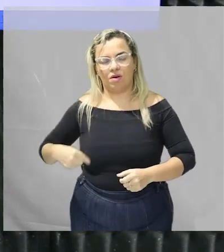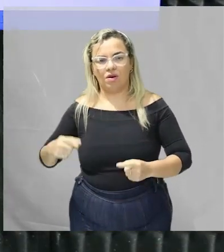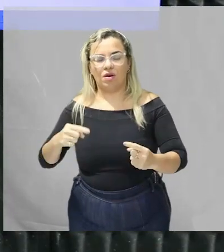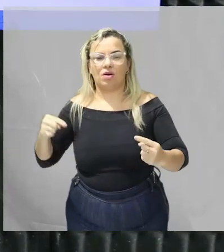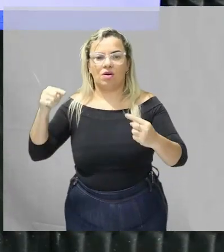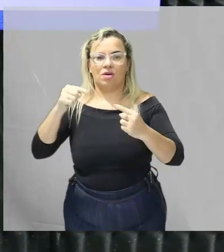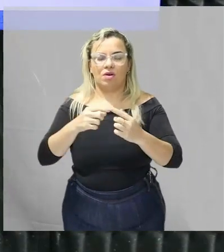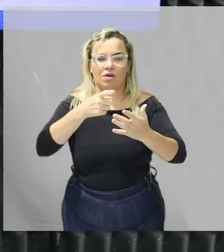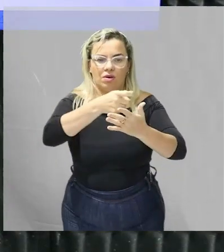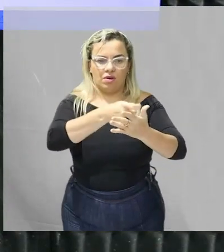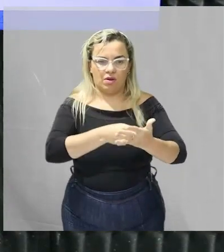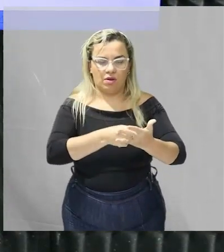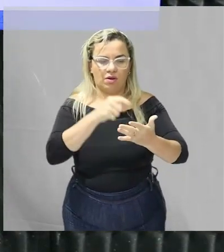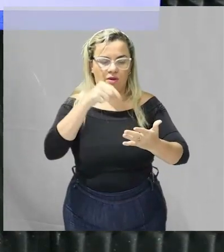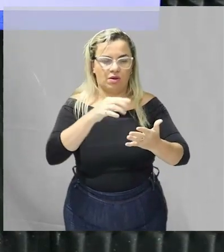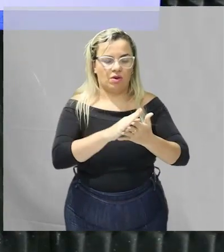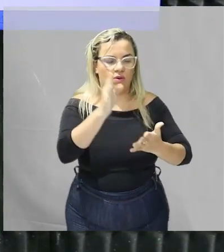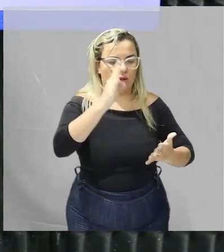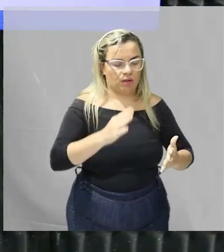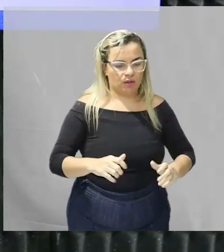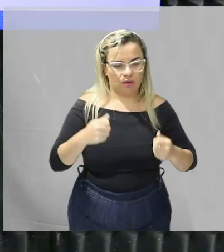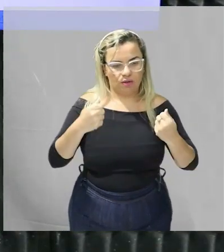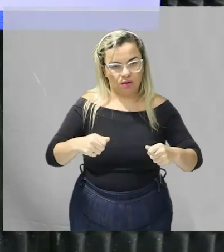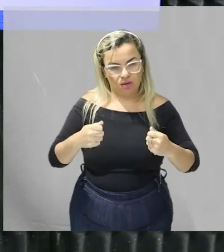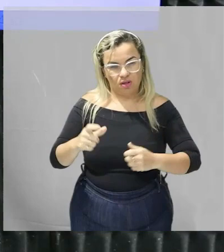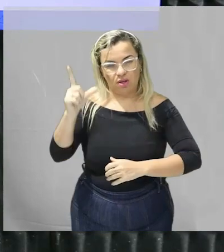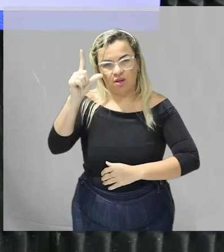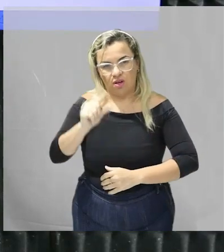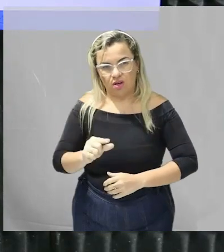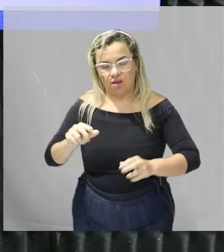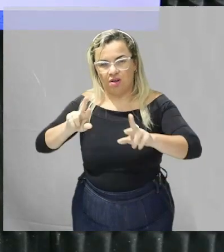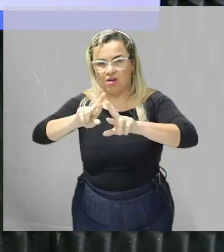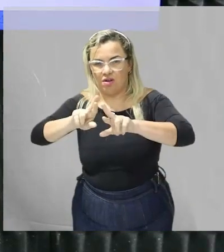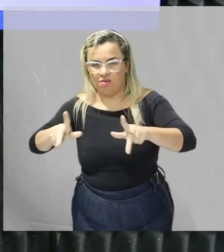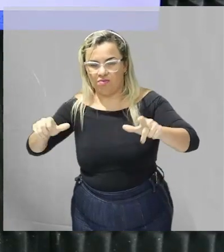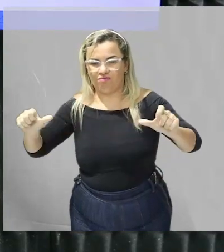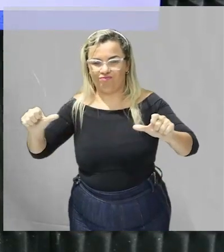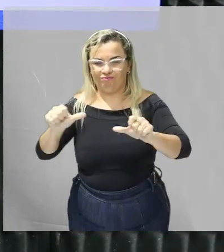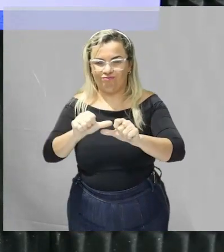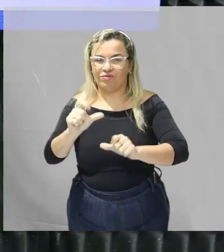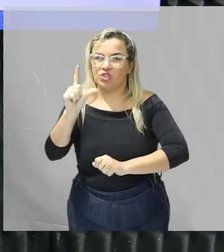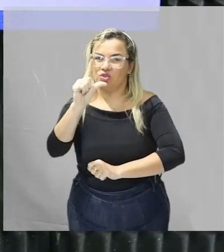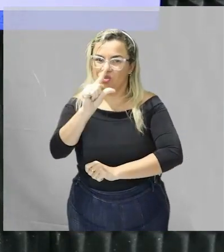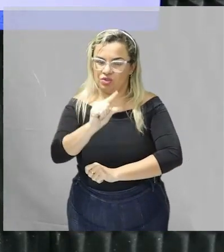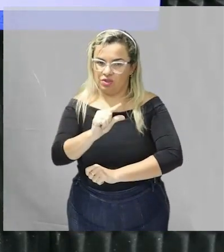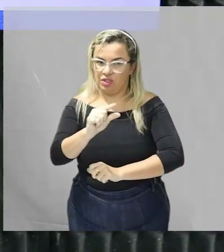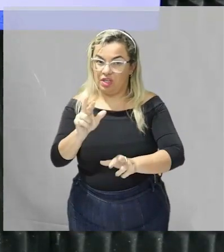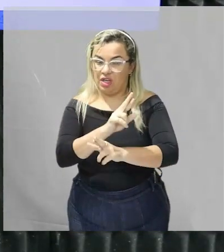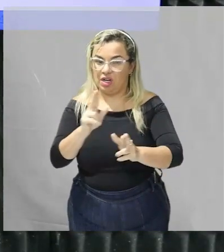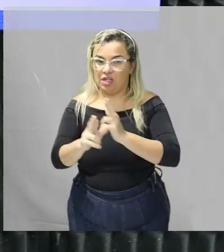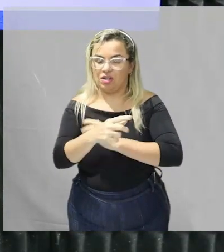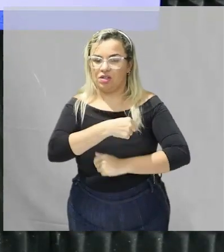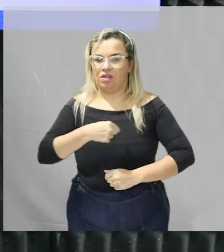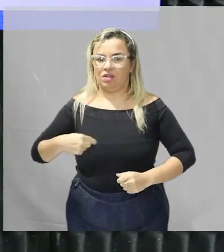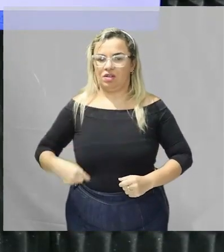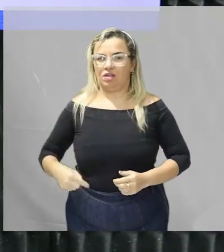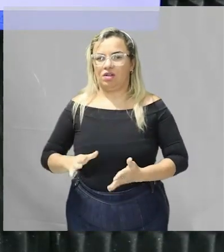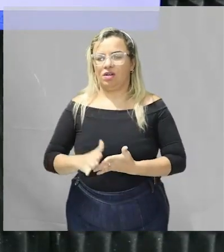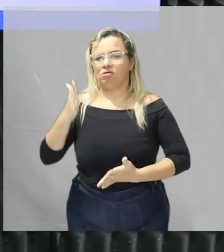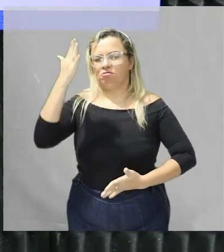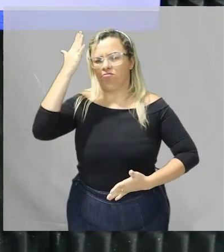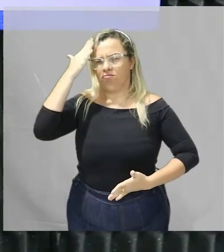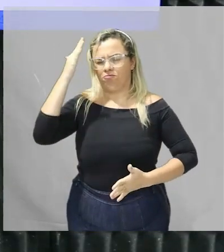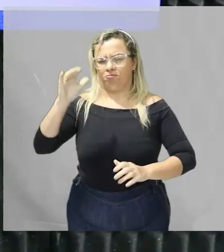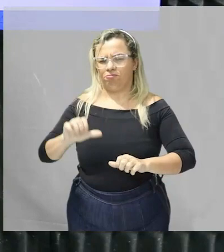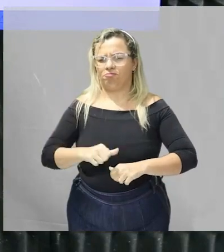né, que o Brasil precisa diminuir essa diferença, né, essa assimetria comercial em relação à China. Bora entender melhor o que seria essa